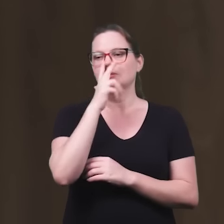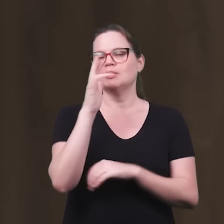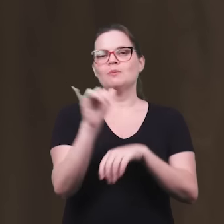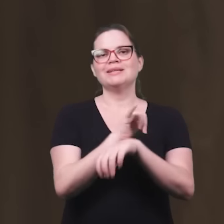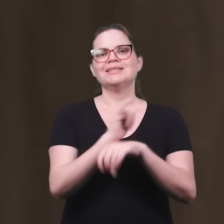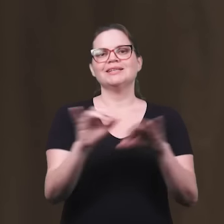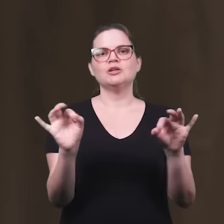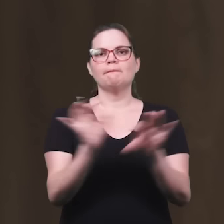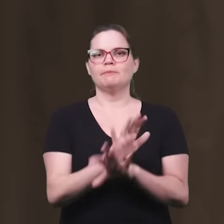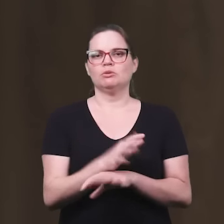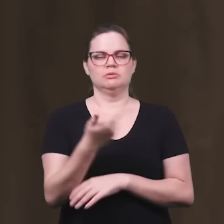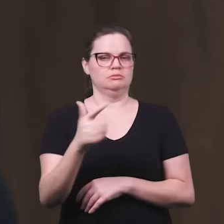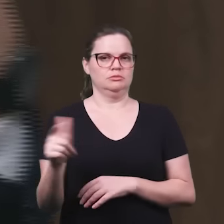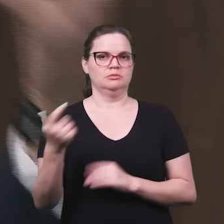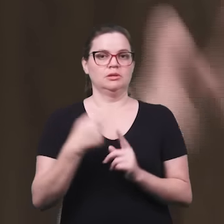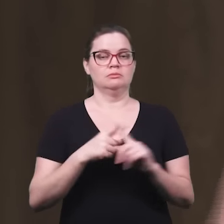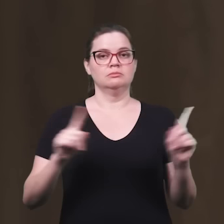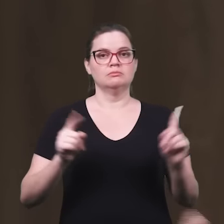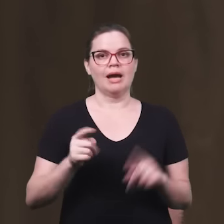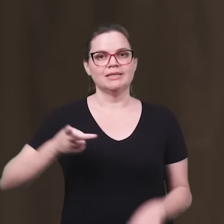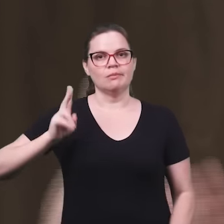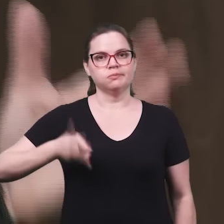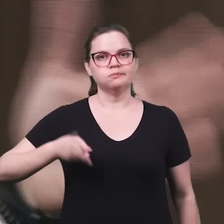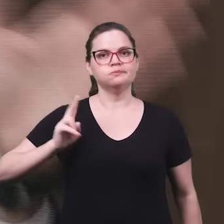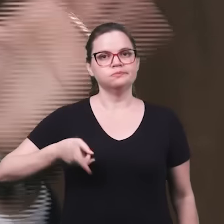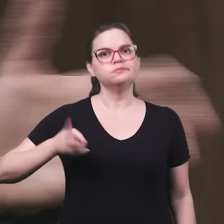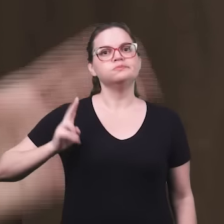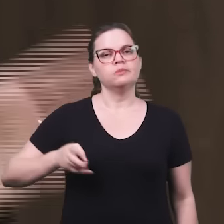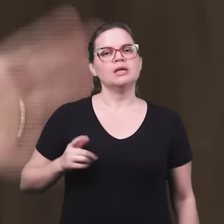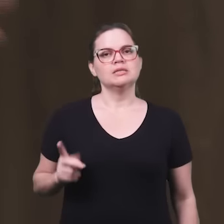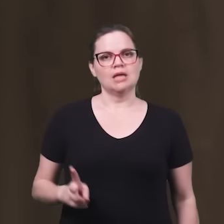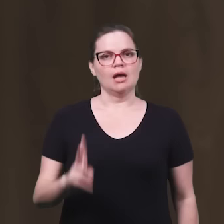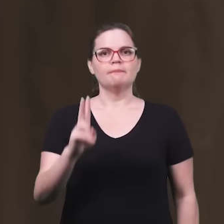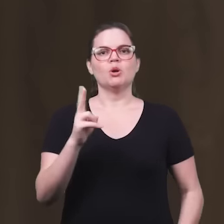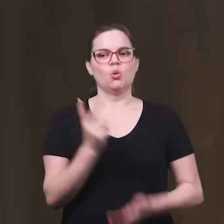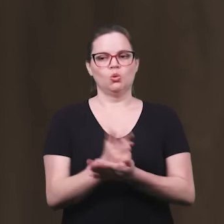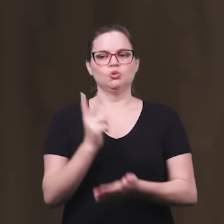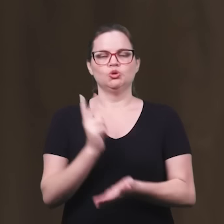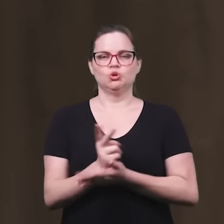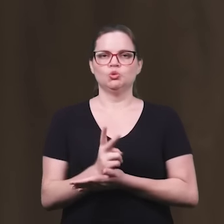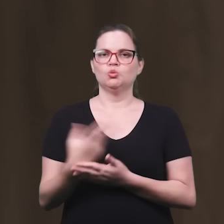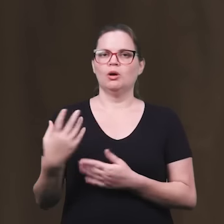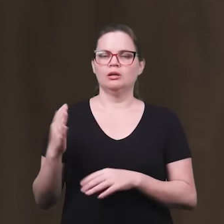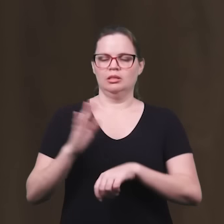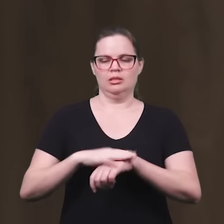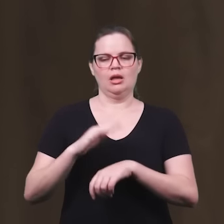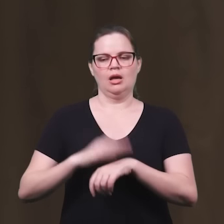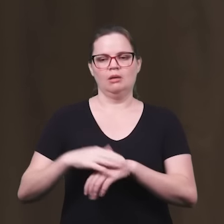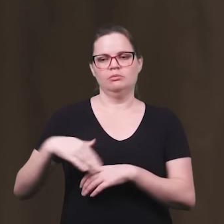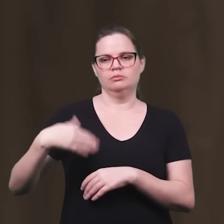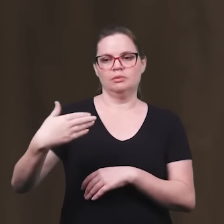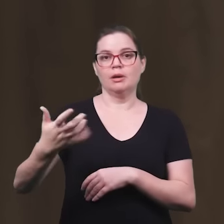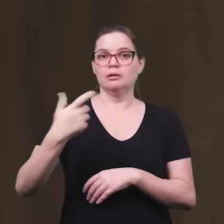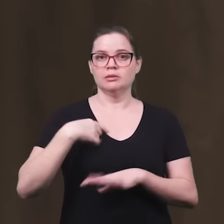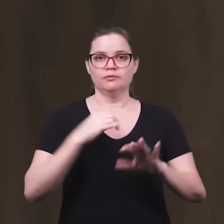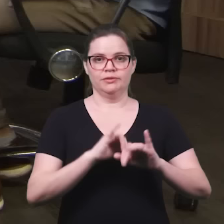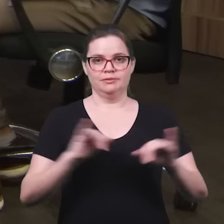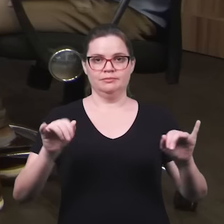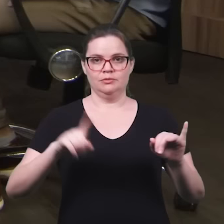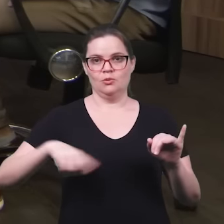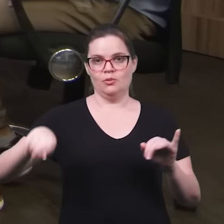mágica, mas a consistência, que é fazer isso por um longo período de tempo, estava falando isso com os